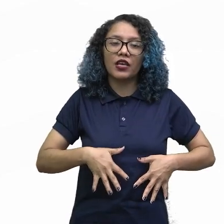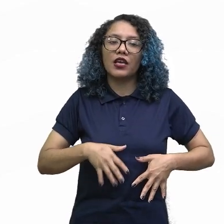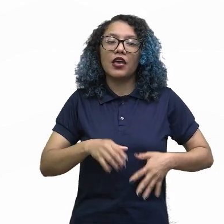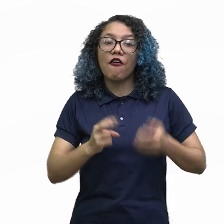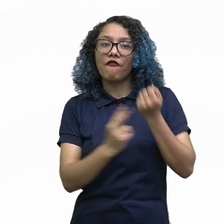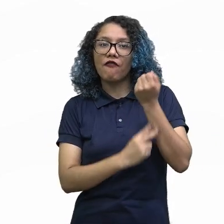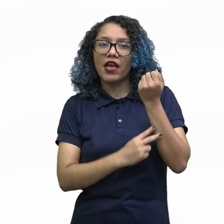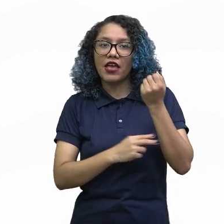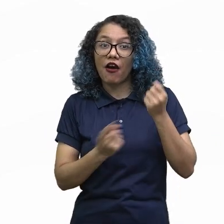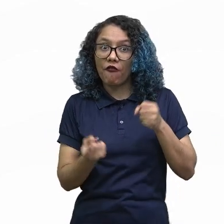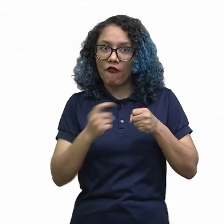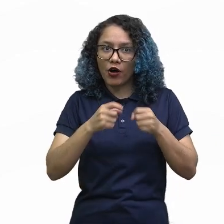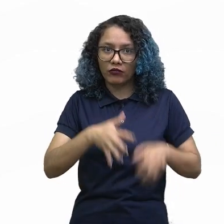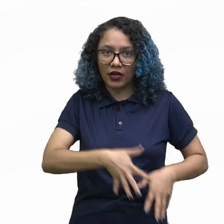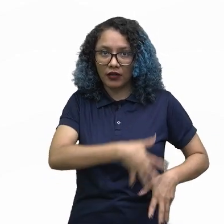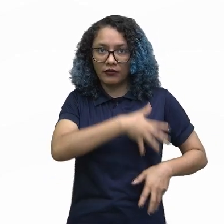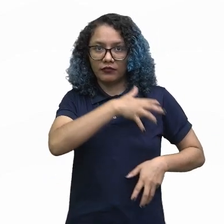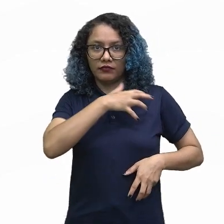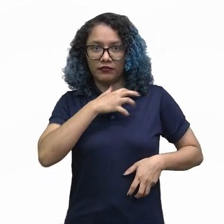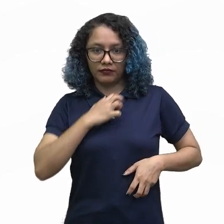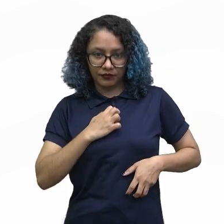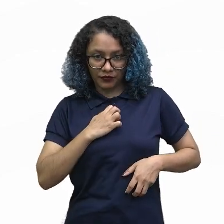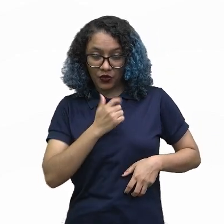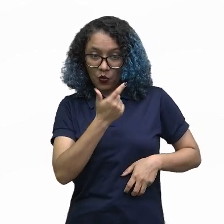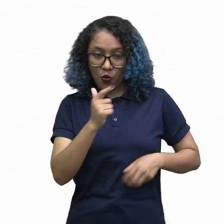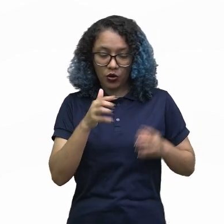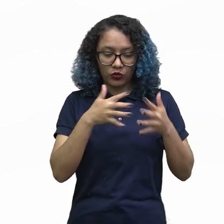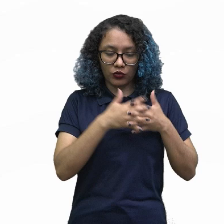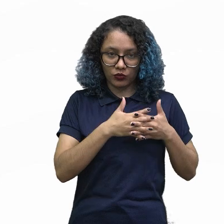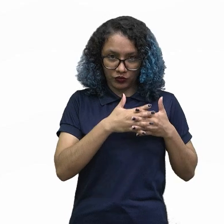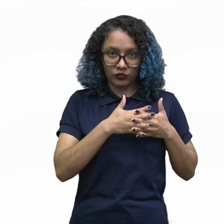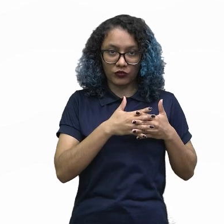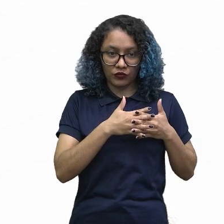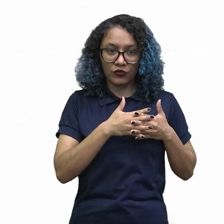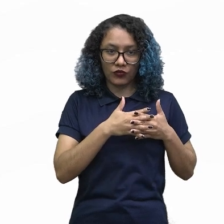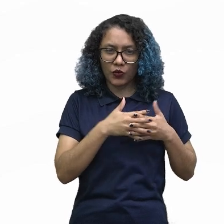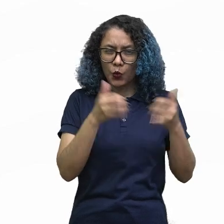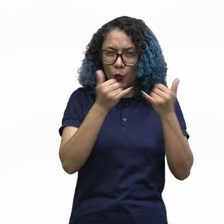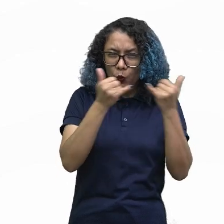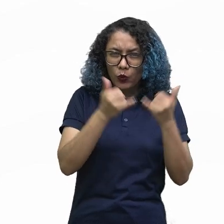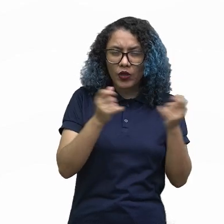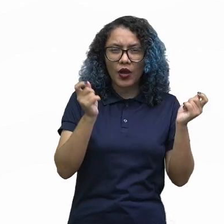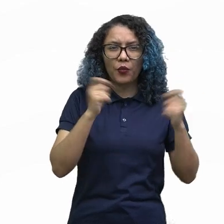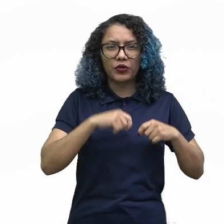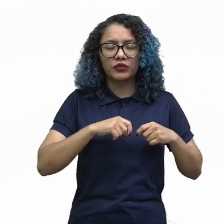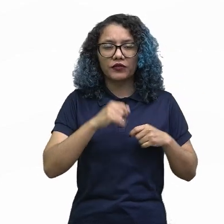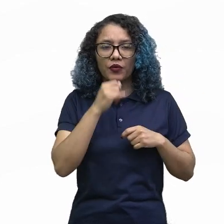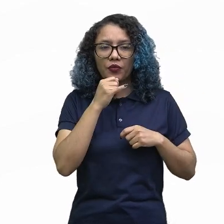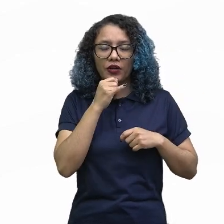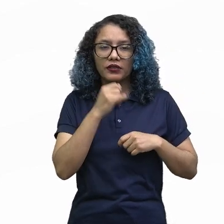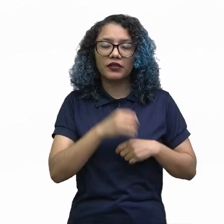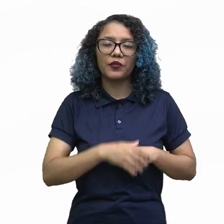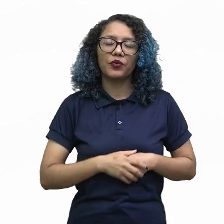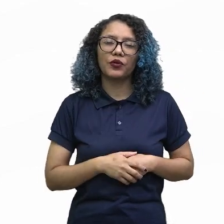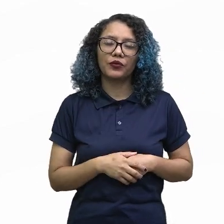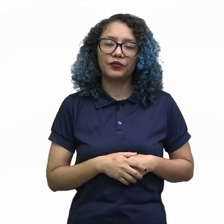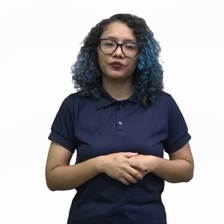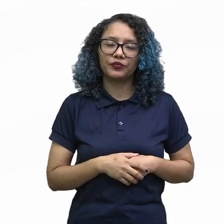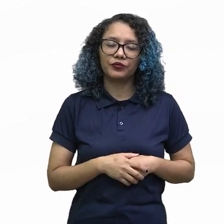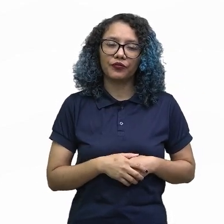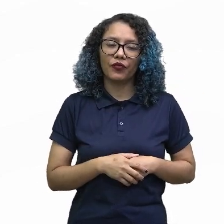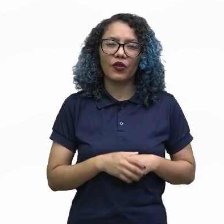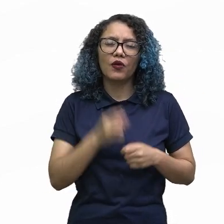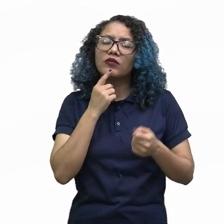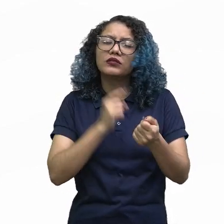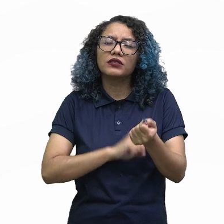E os capilares são aqueles mais finos, né, que permitem a irrigação dos tecidos, por exemplo, né, permite com que esse sangue